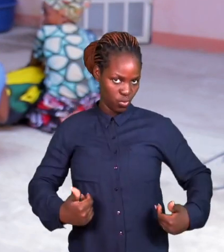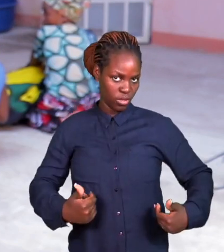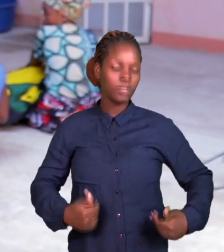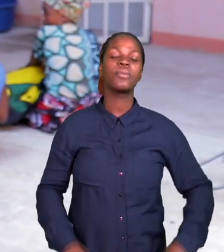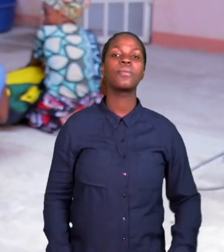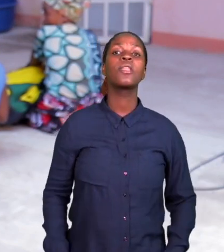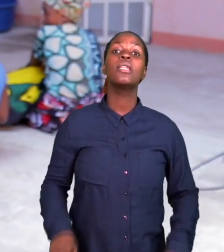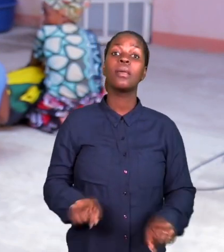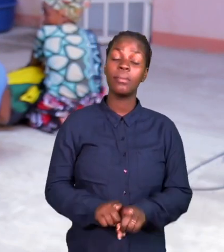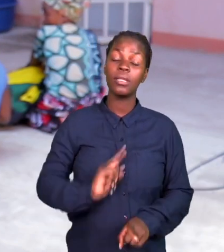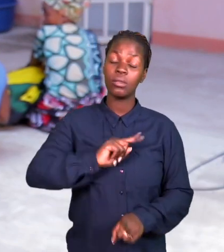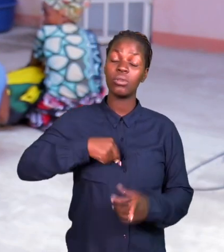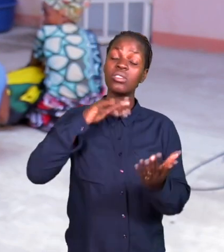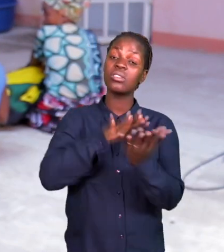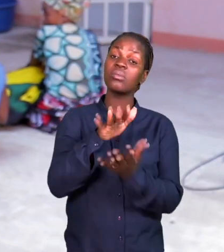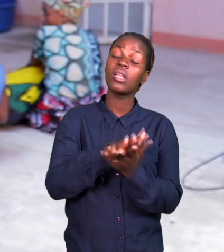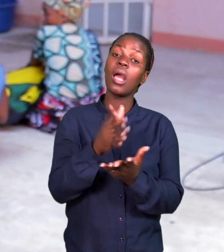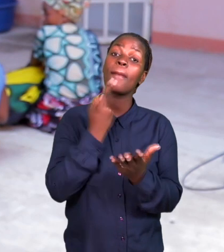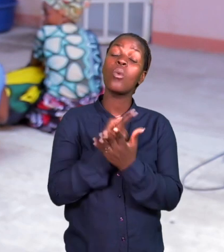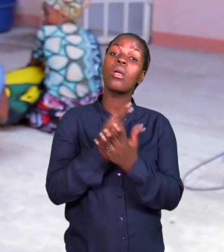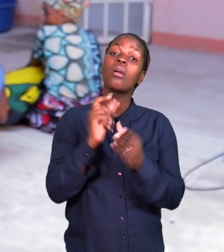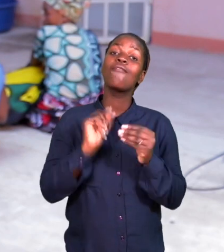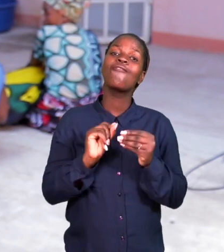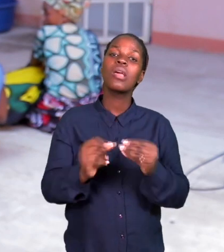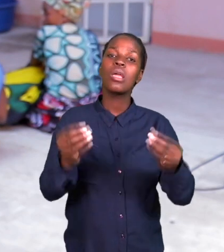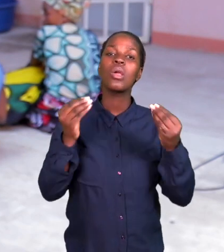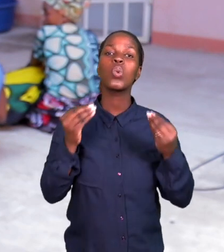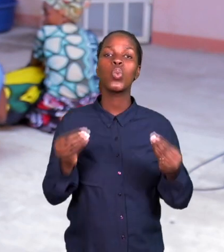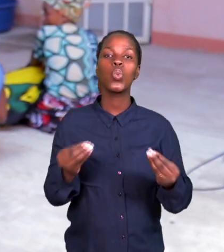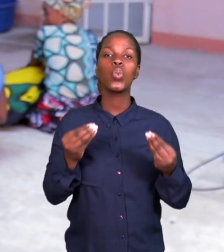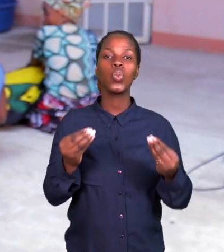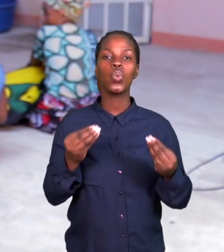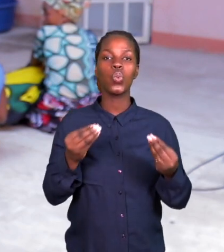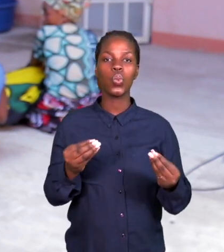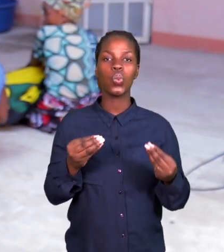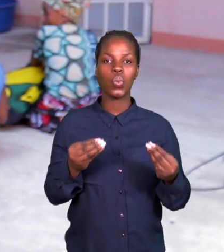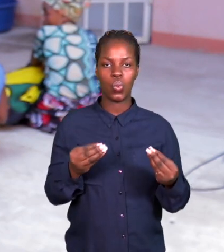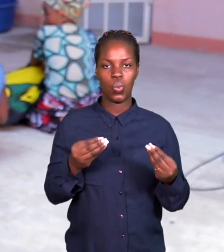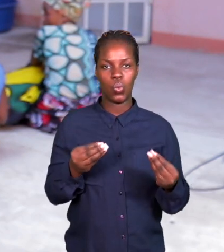é como deve dar o leite,